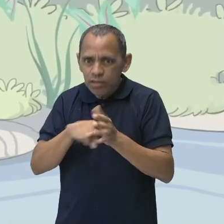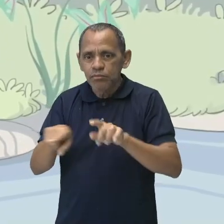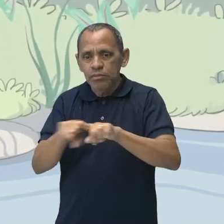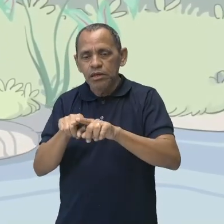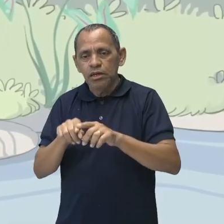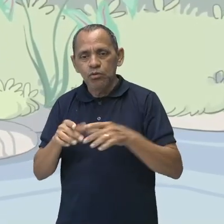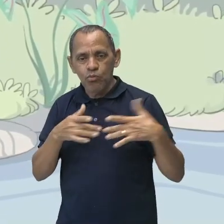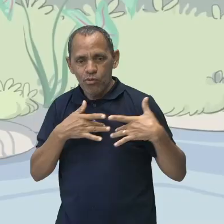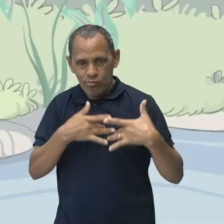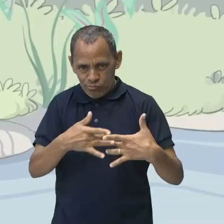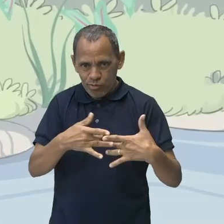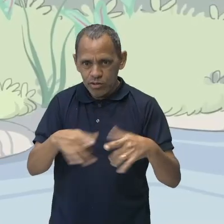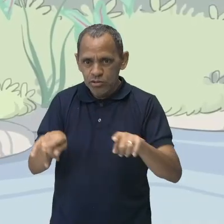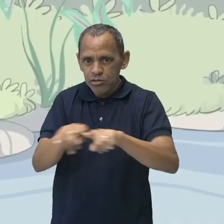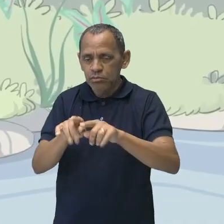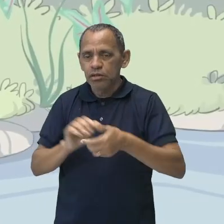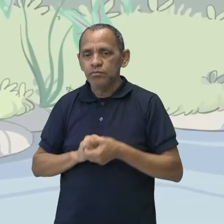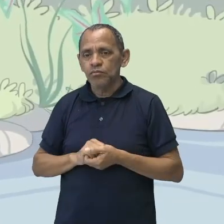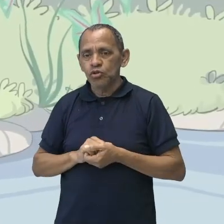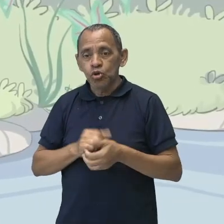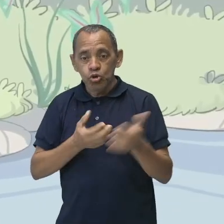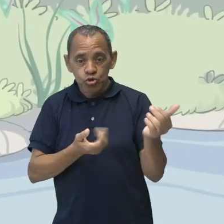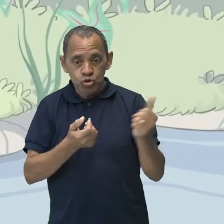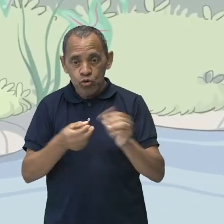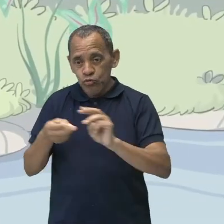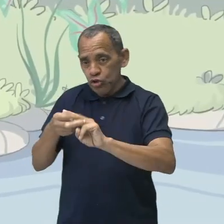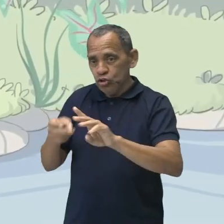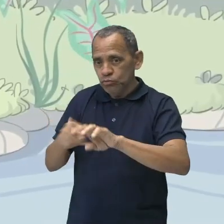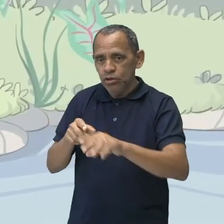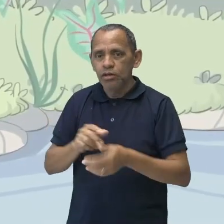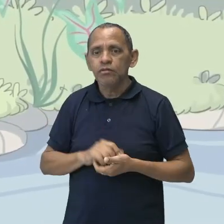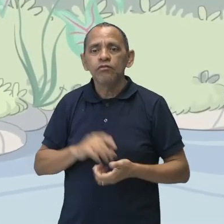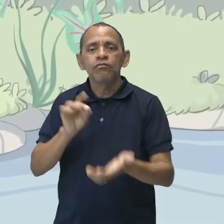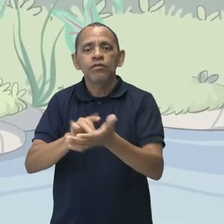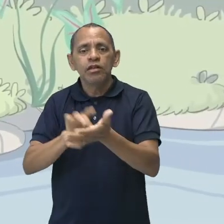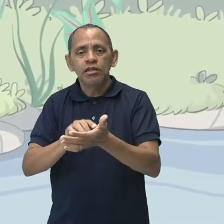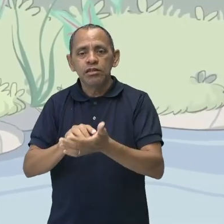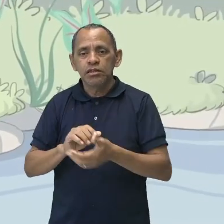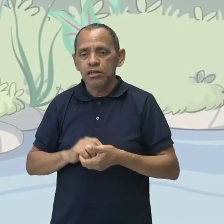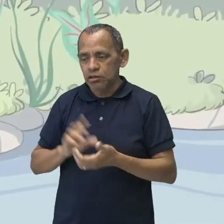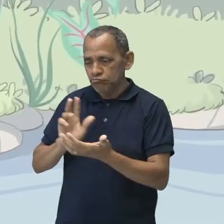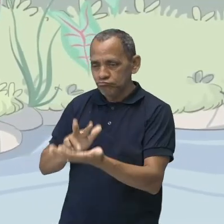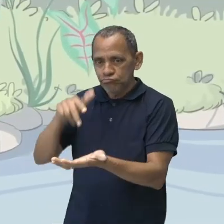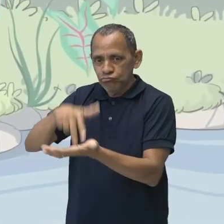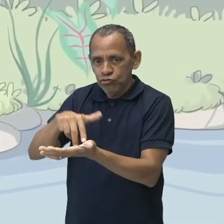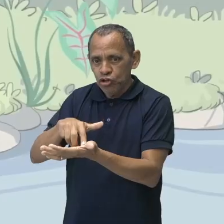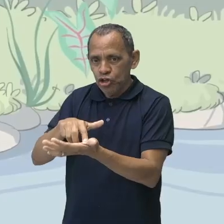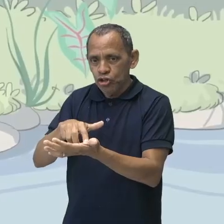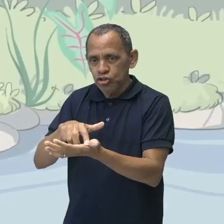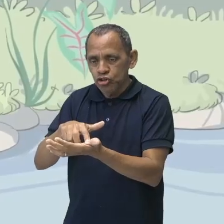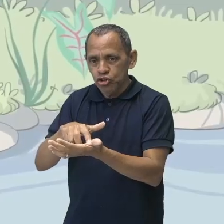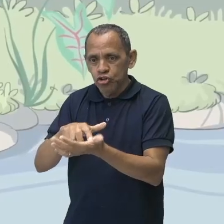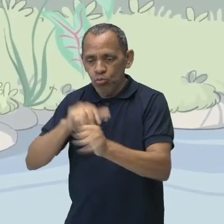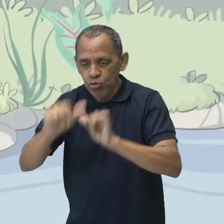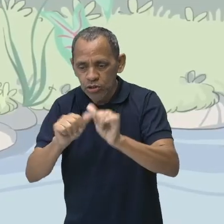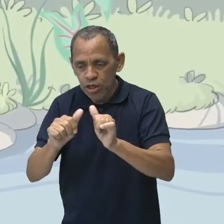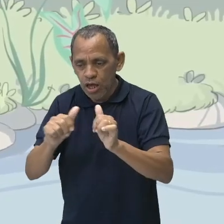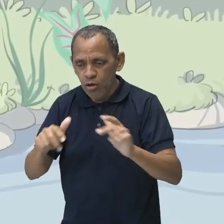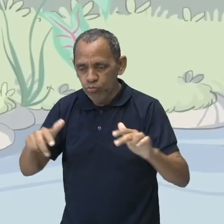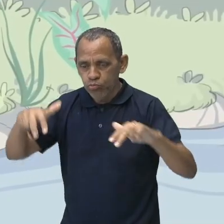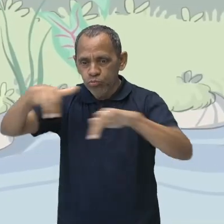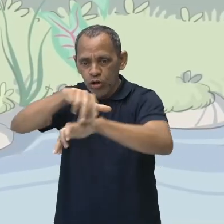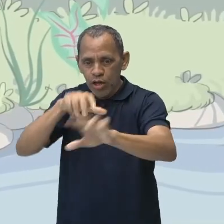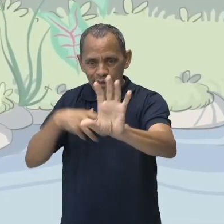se colocar no lugar do outro, envolve sacrifício, empatia e dedicação. Em um mundo onde tantas